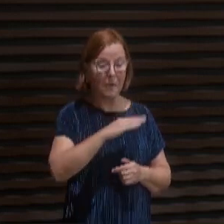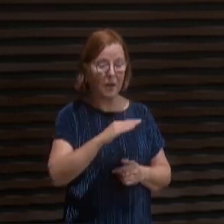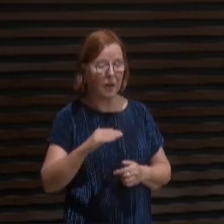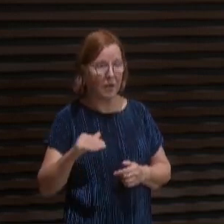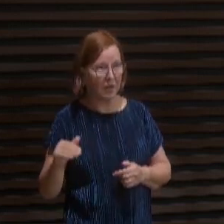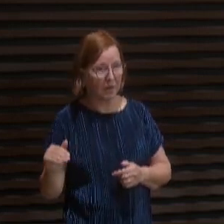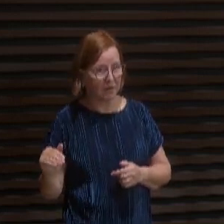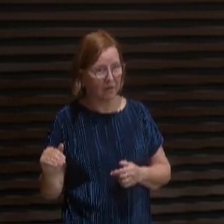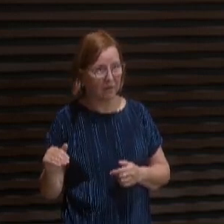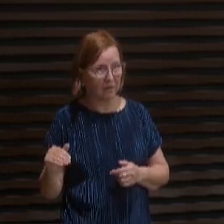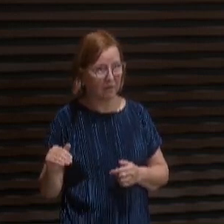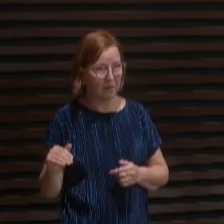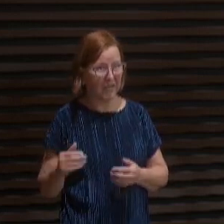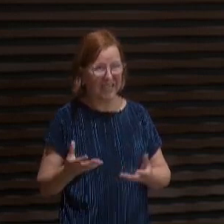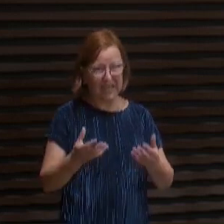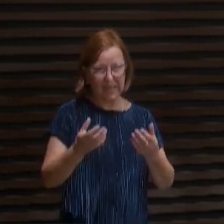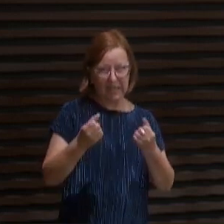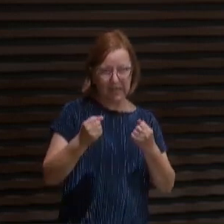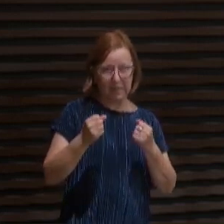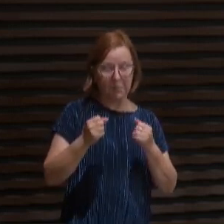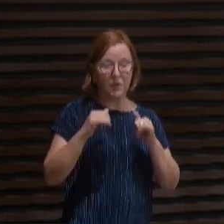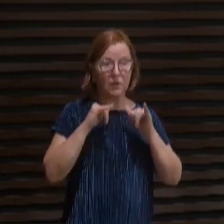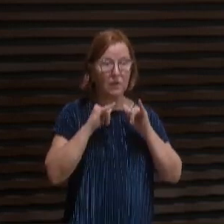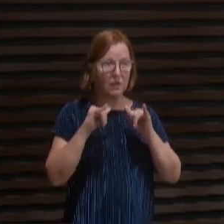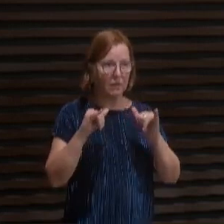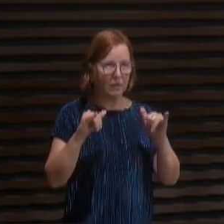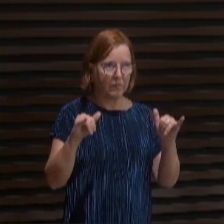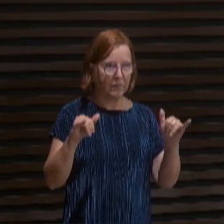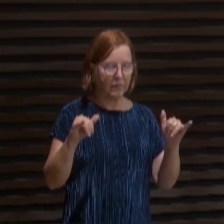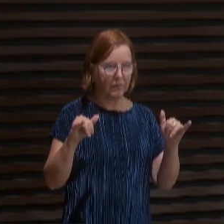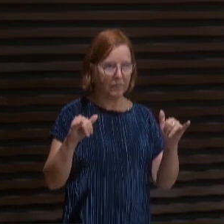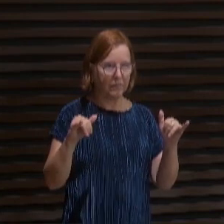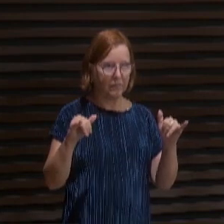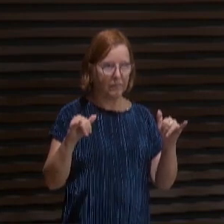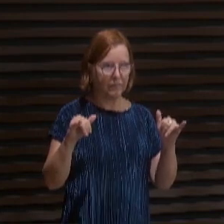crianças receberem a informação do